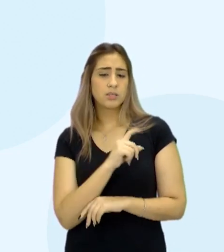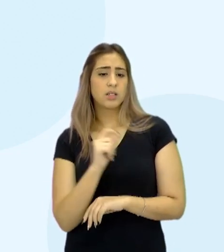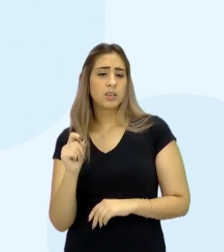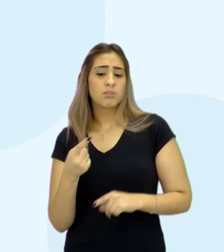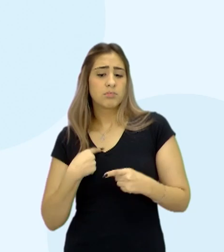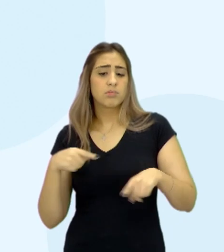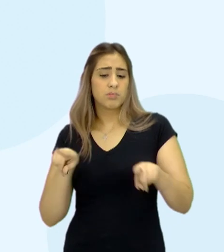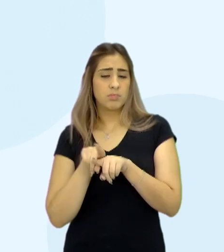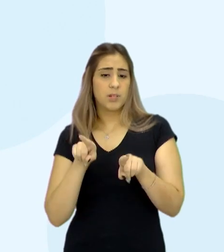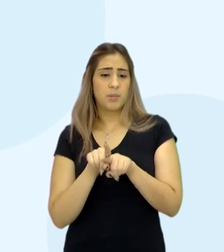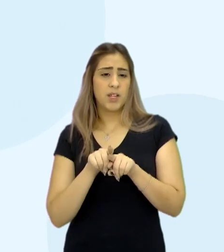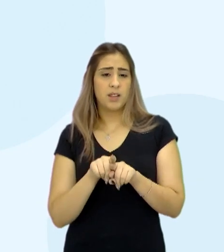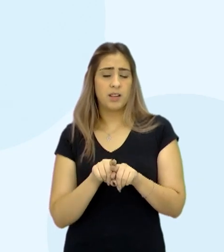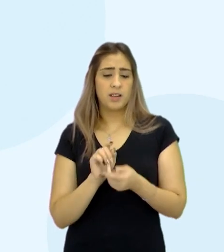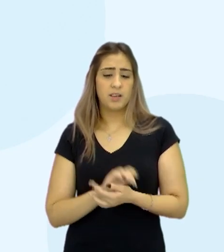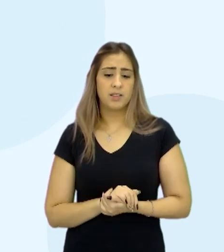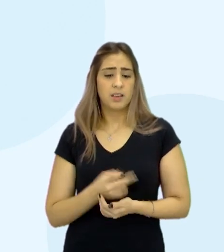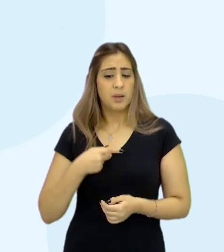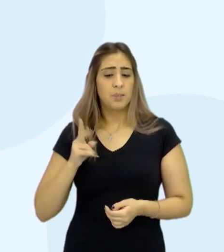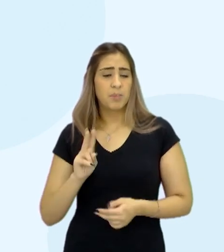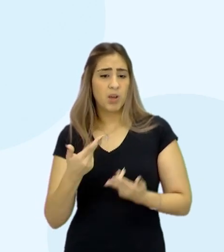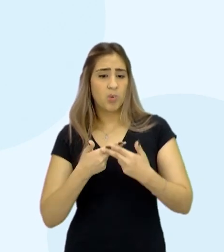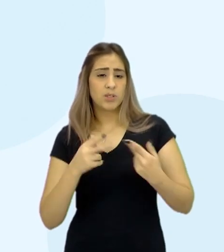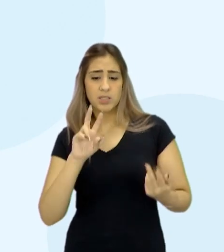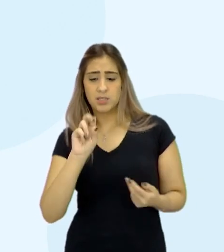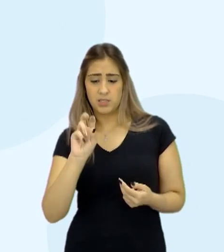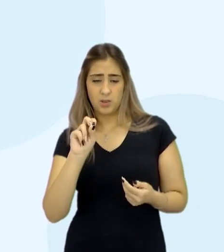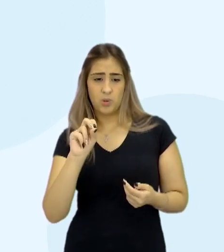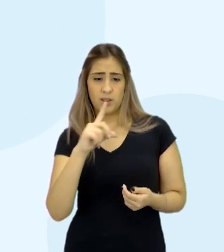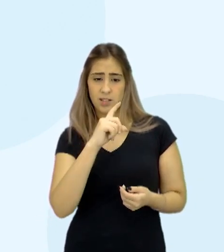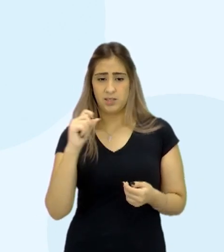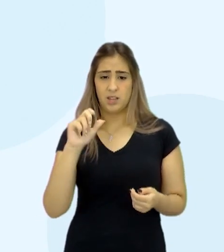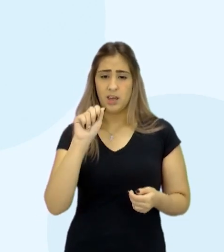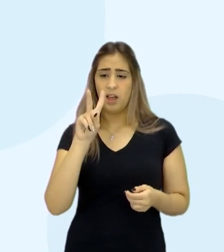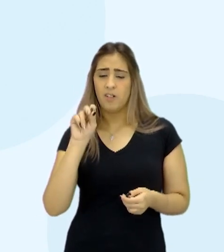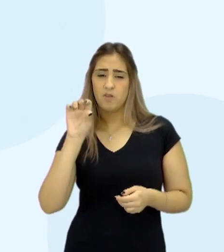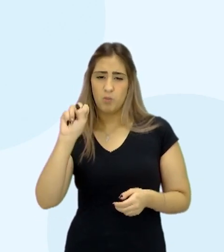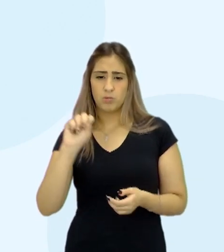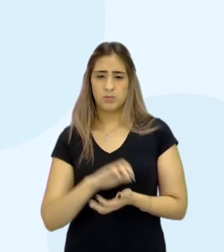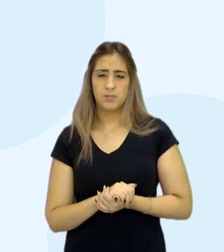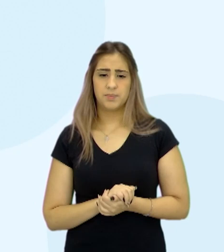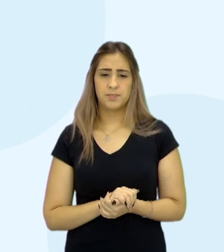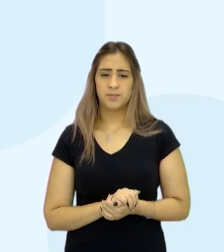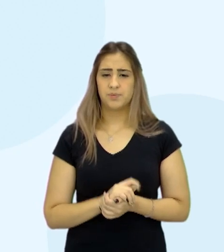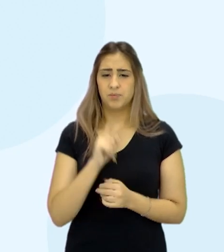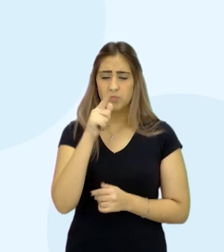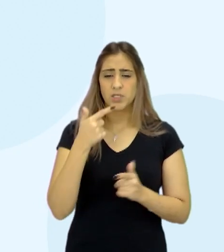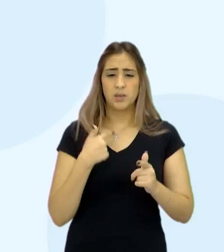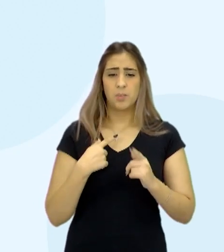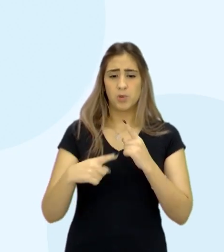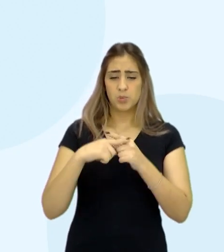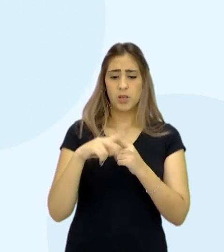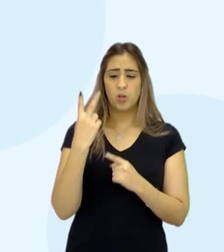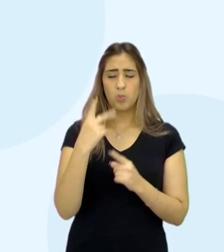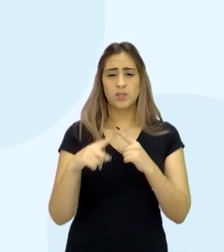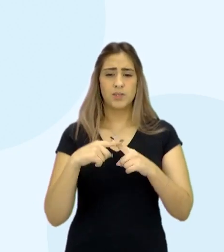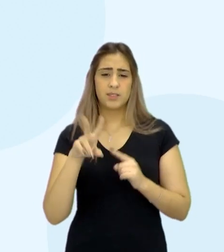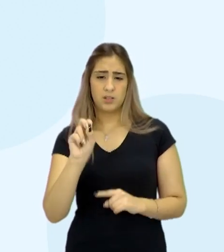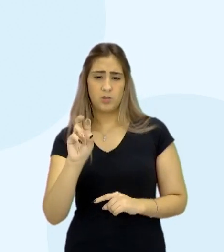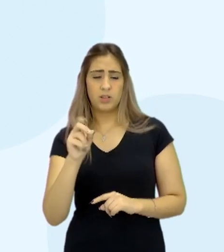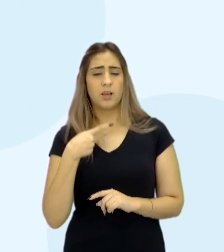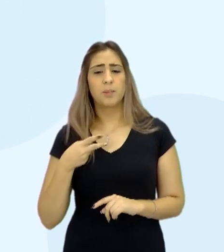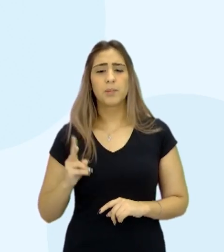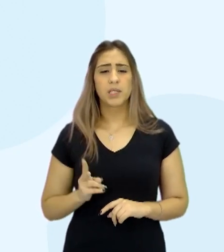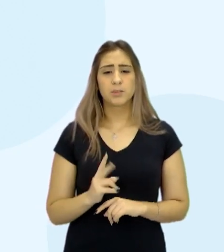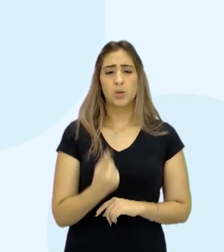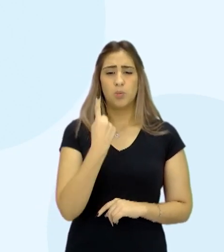também, ó, meio é a mesma coisa que 50 centavos. Se você multiplicar 2 vezes 50, é a mesma coisa que